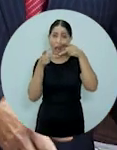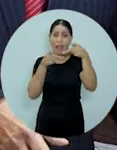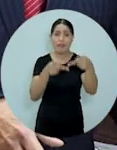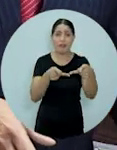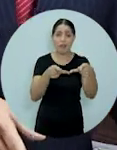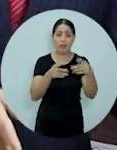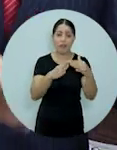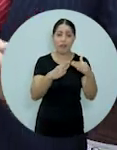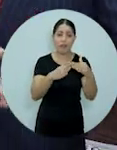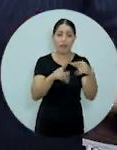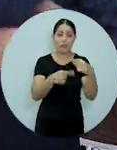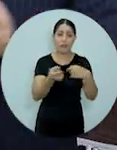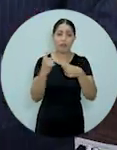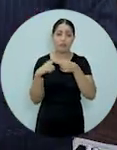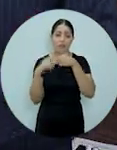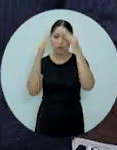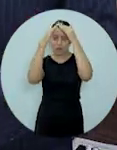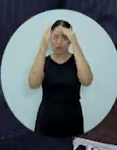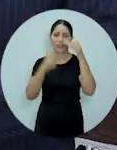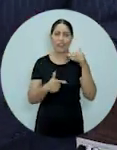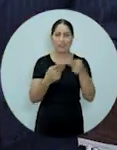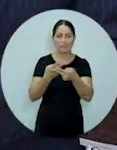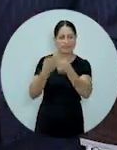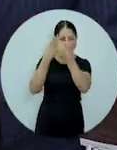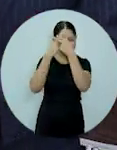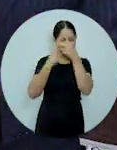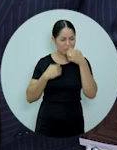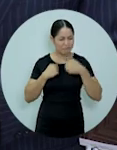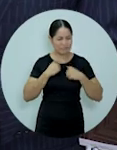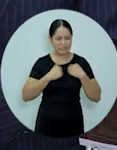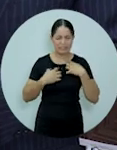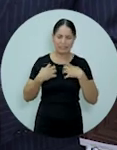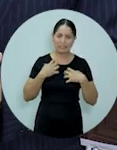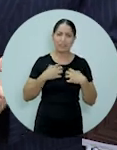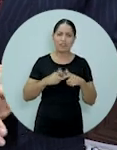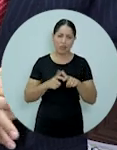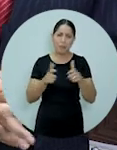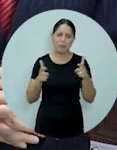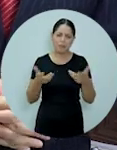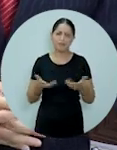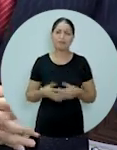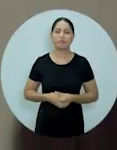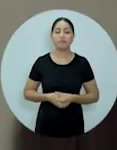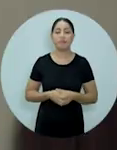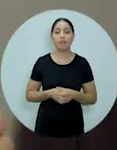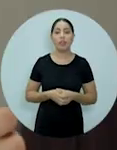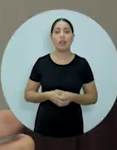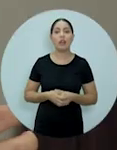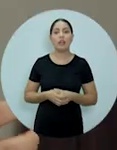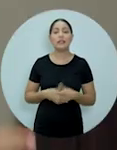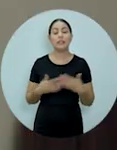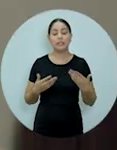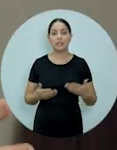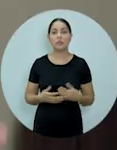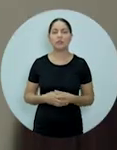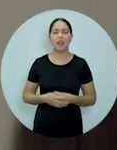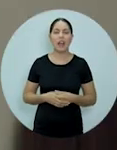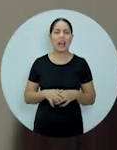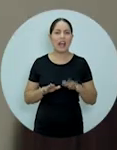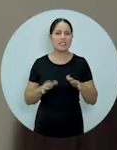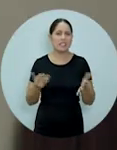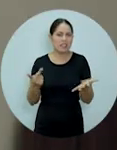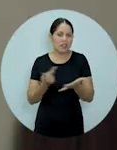lar conviver e volta de novo. Quer dizer, só vai aumentar a angústia dessa criança. Doutor, algo